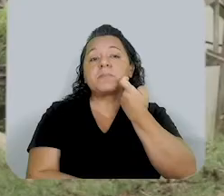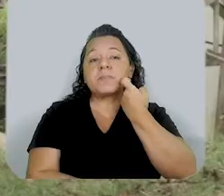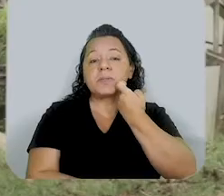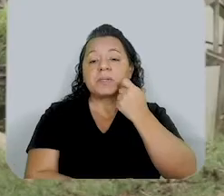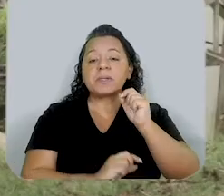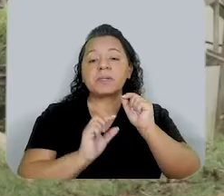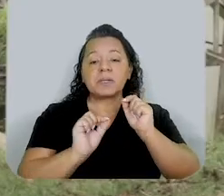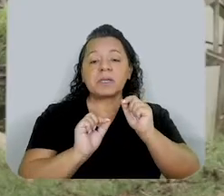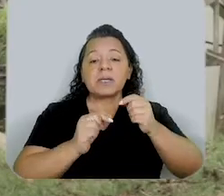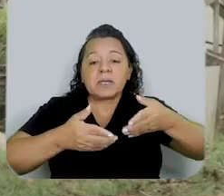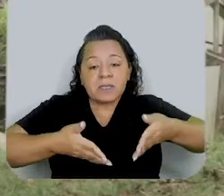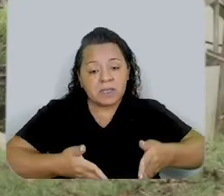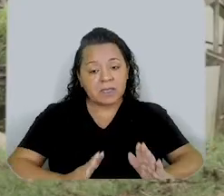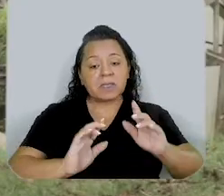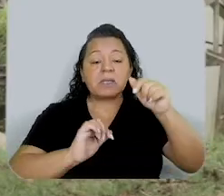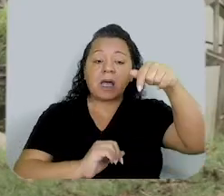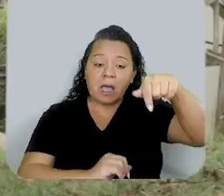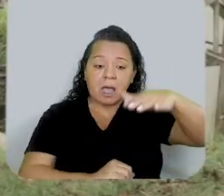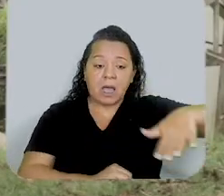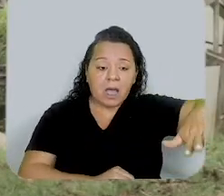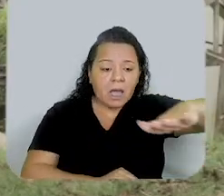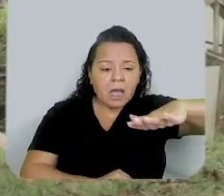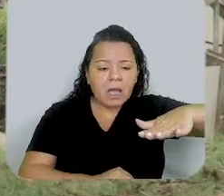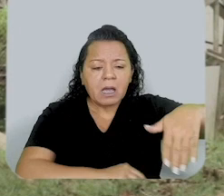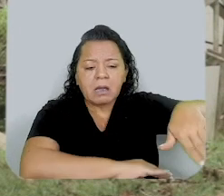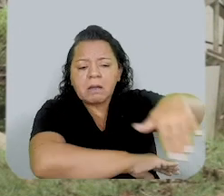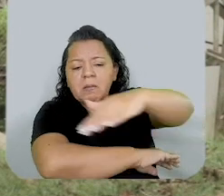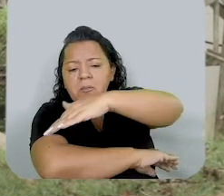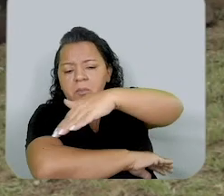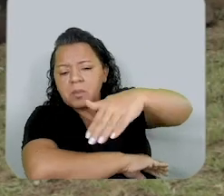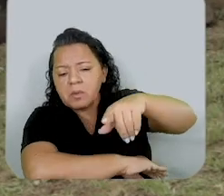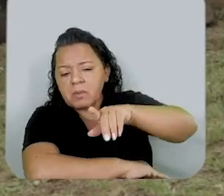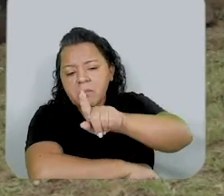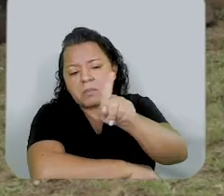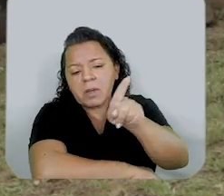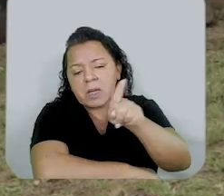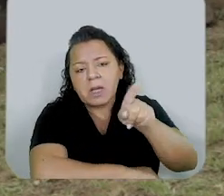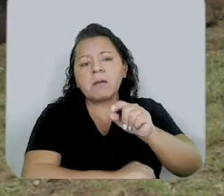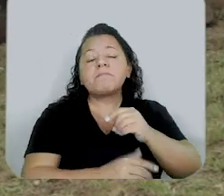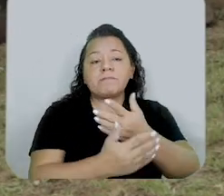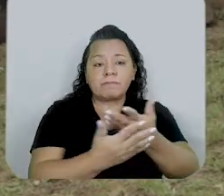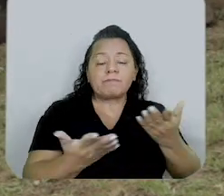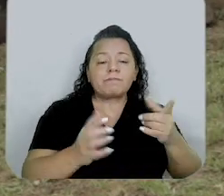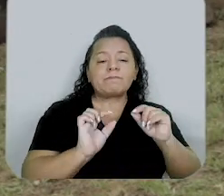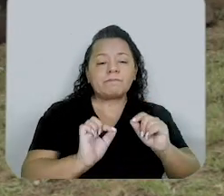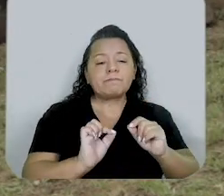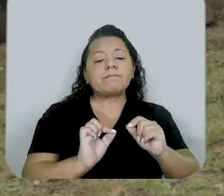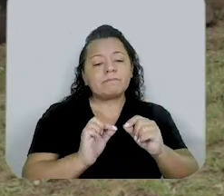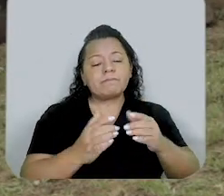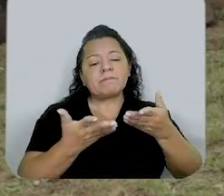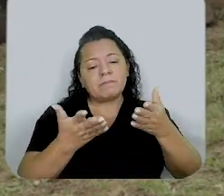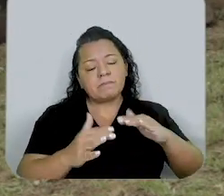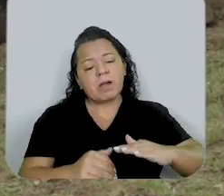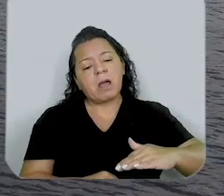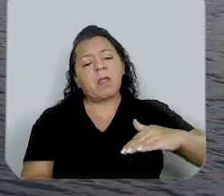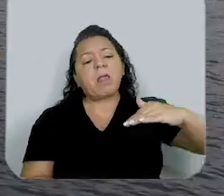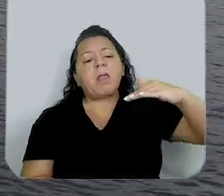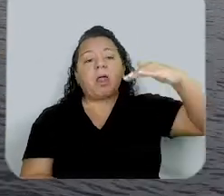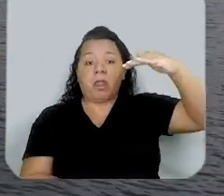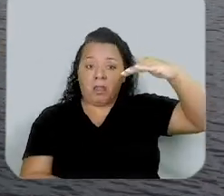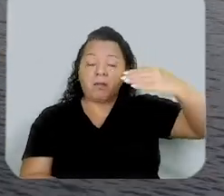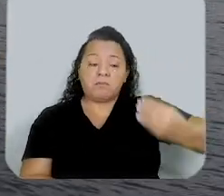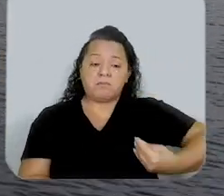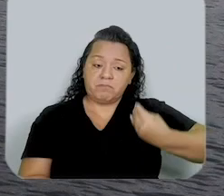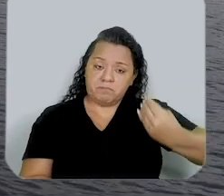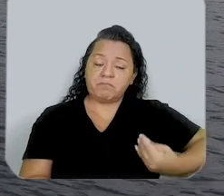num canto bem acolá. Nasci aí, me criei aqui. Até hoje ainda estou vivendo por aqui, graças a Deus. Foi dom